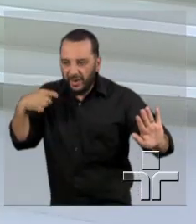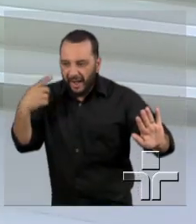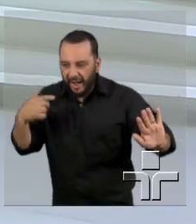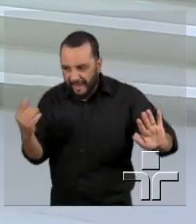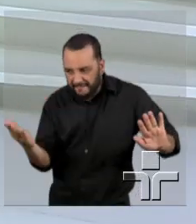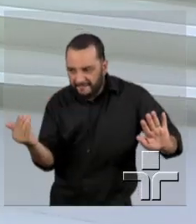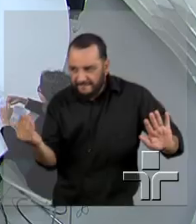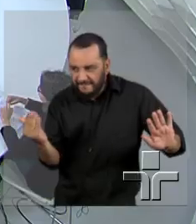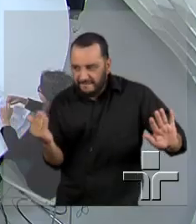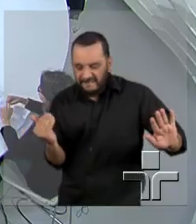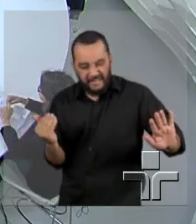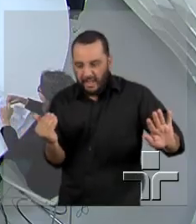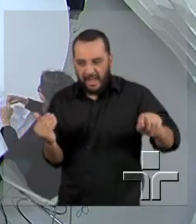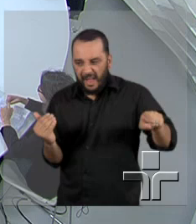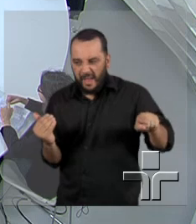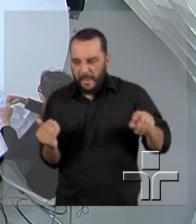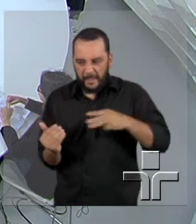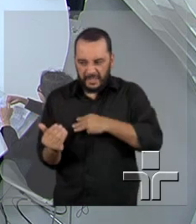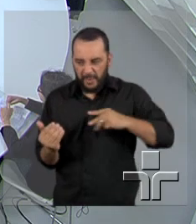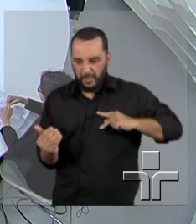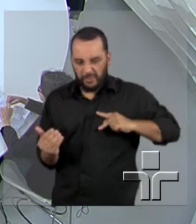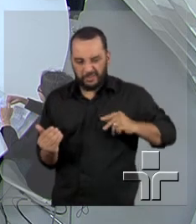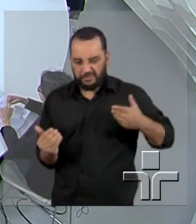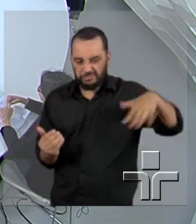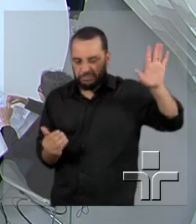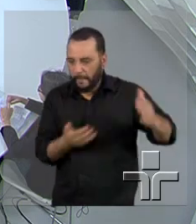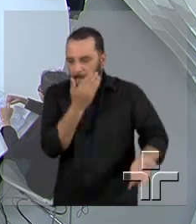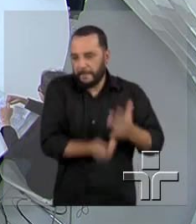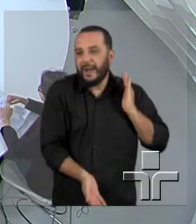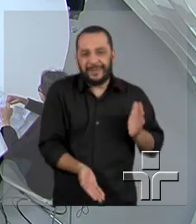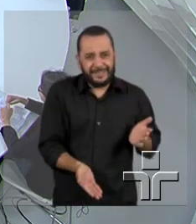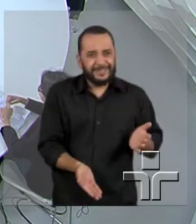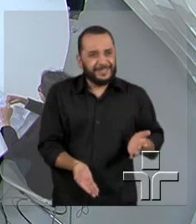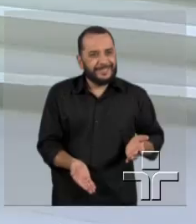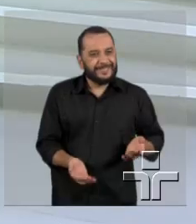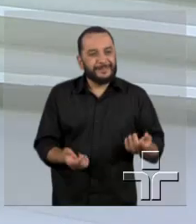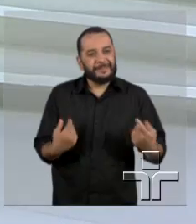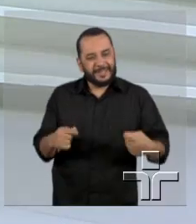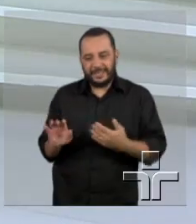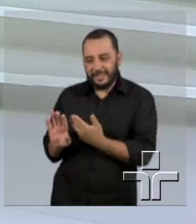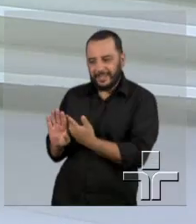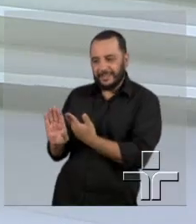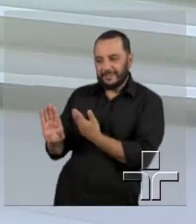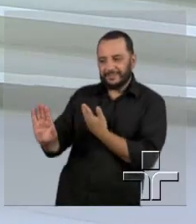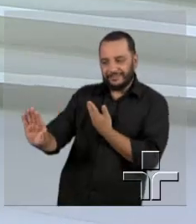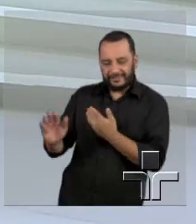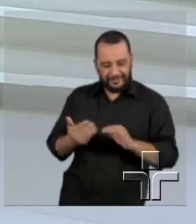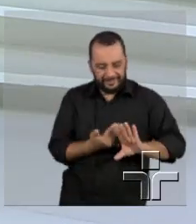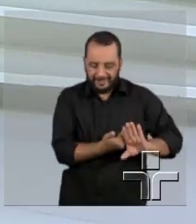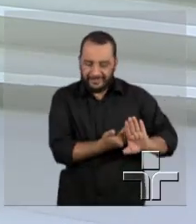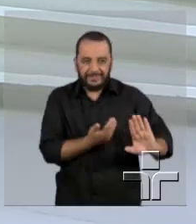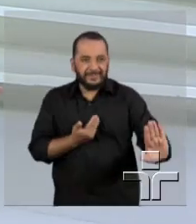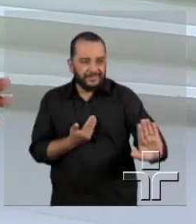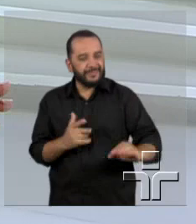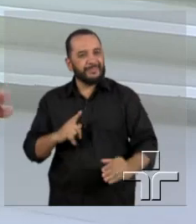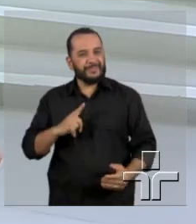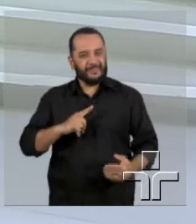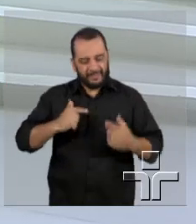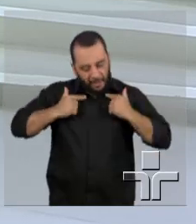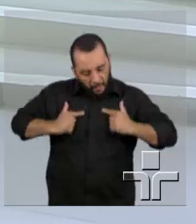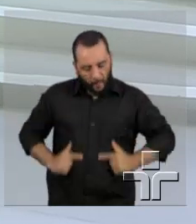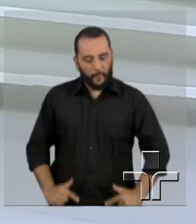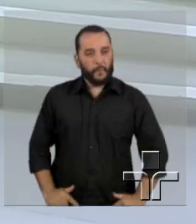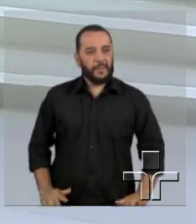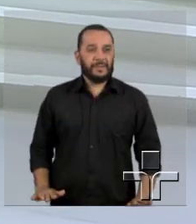do Ministério Público já começa o processo perdendo de 2-1. Agora, nem por isso eu quero saltar para a